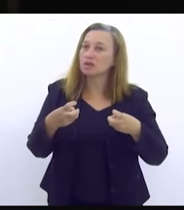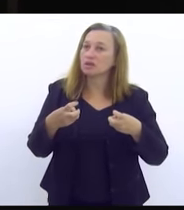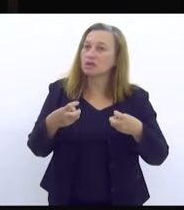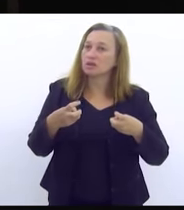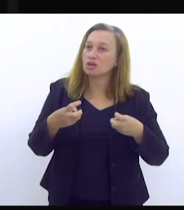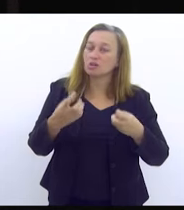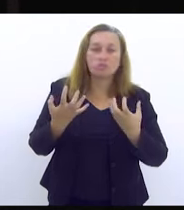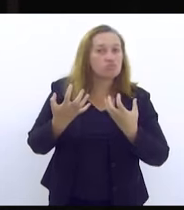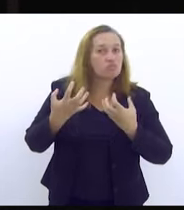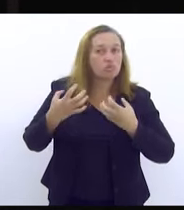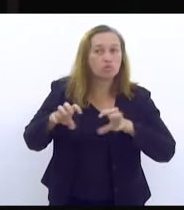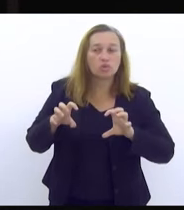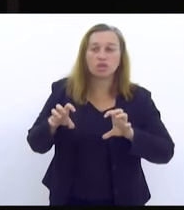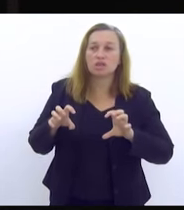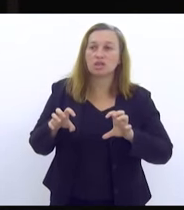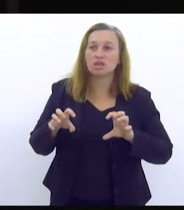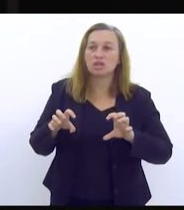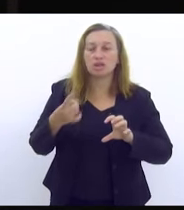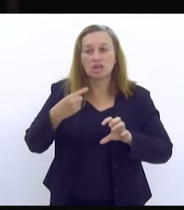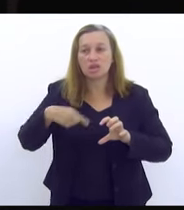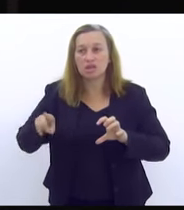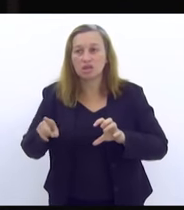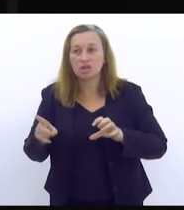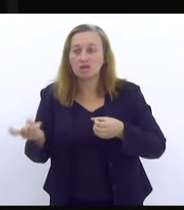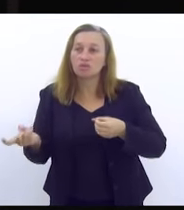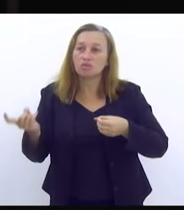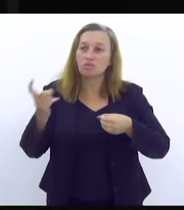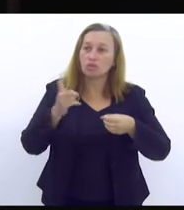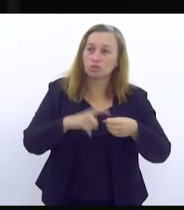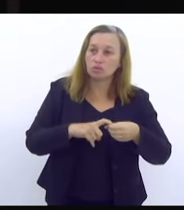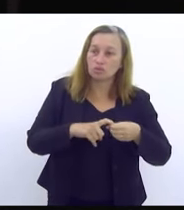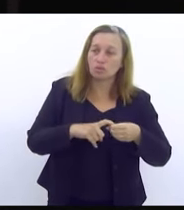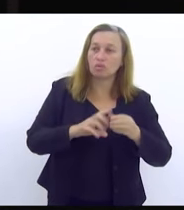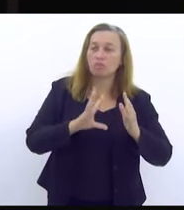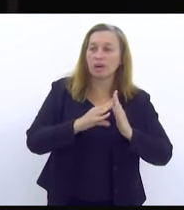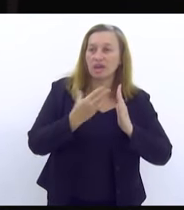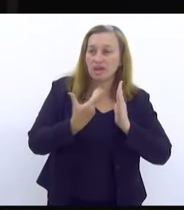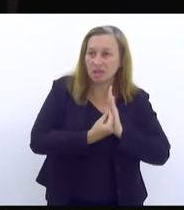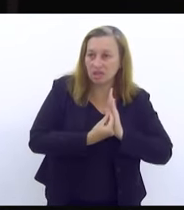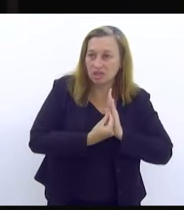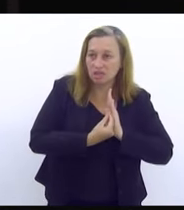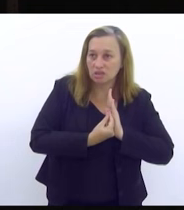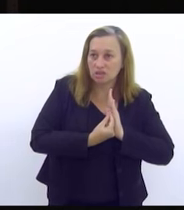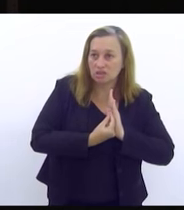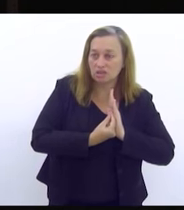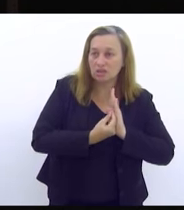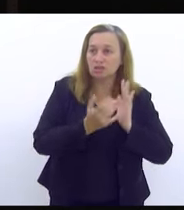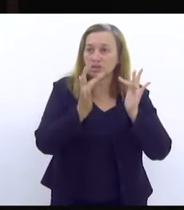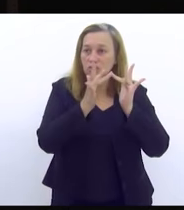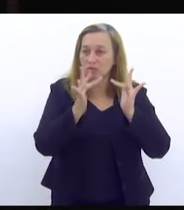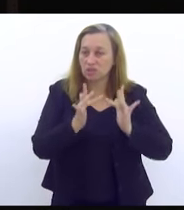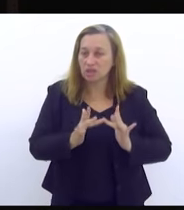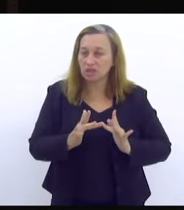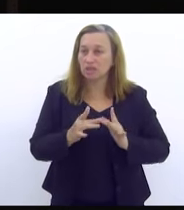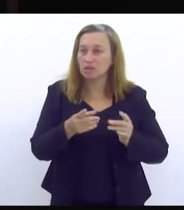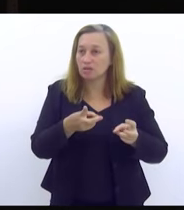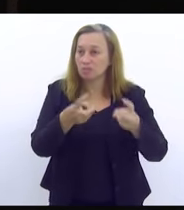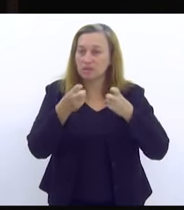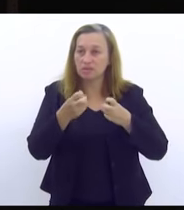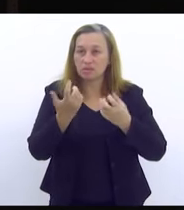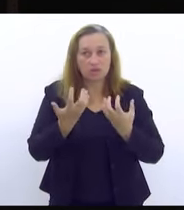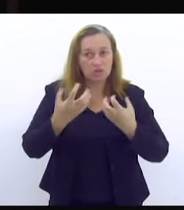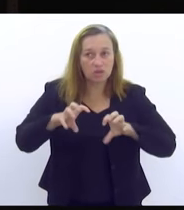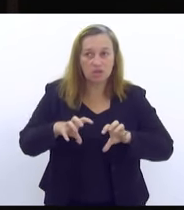perceber que eu não queria mais ir, quando a gente voltou para aquela outra igreja que eu tinha esse contato, eles perceberam que eu não queria mais